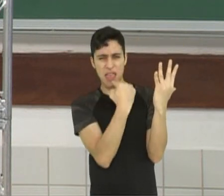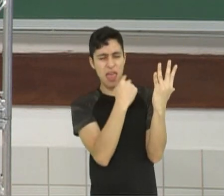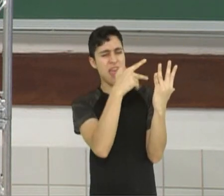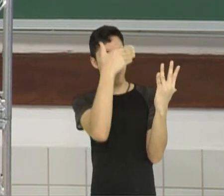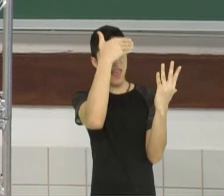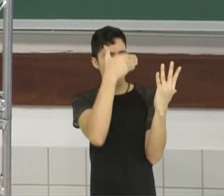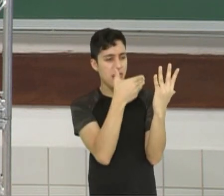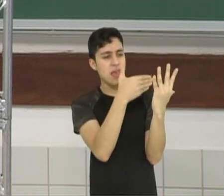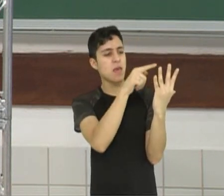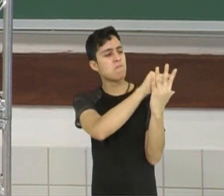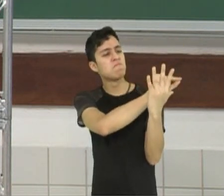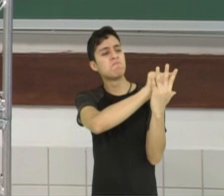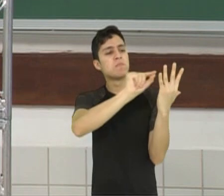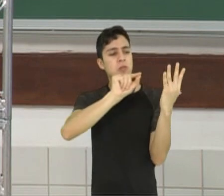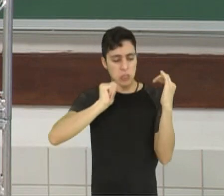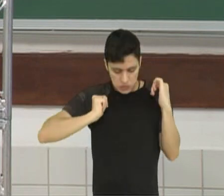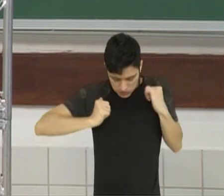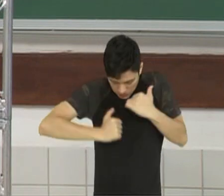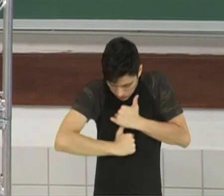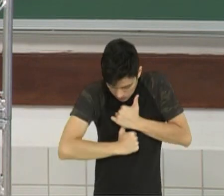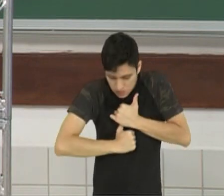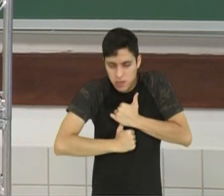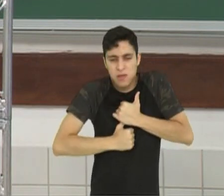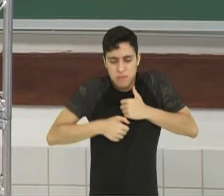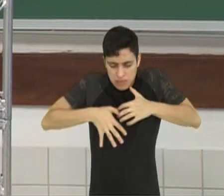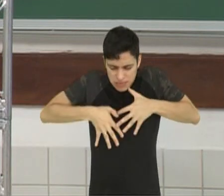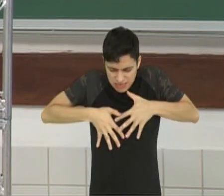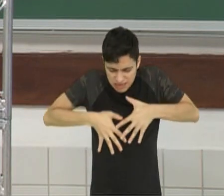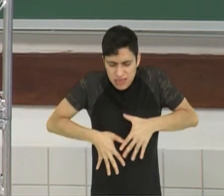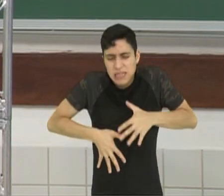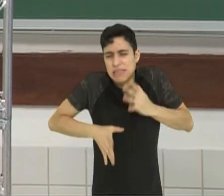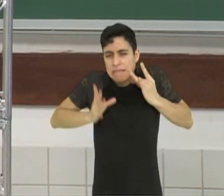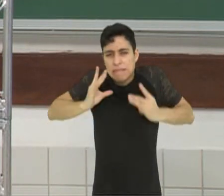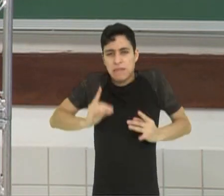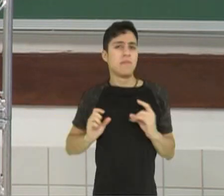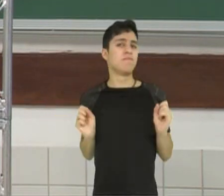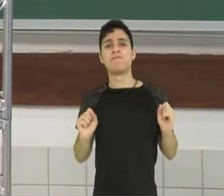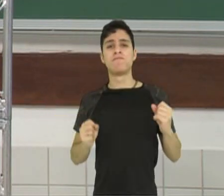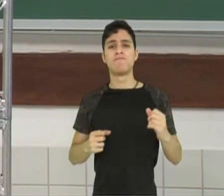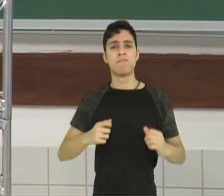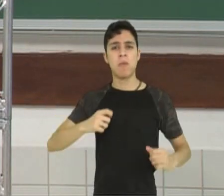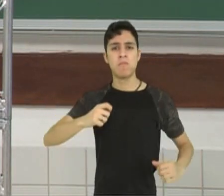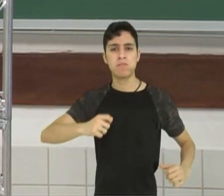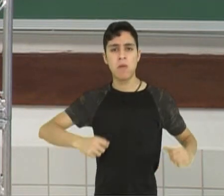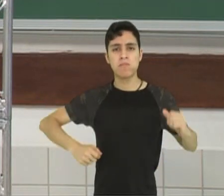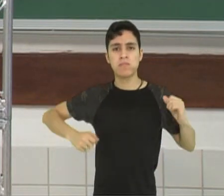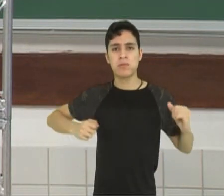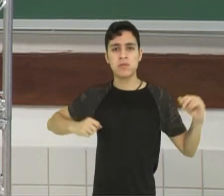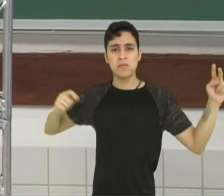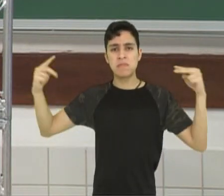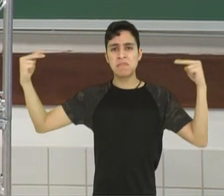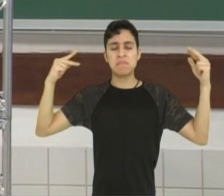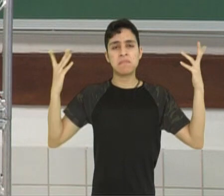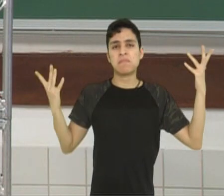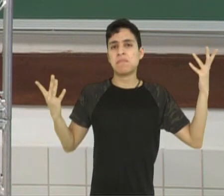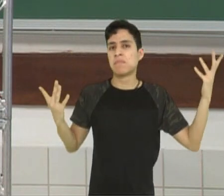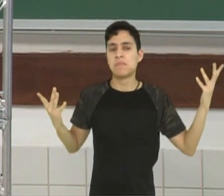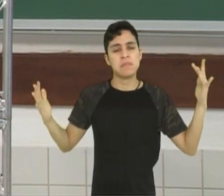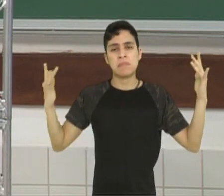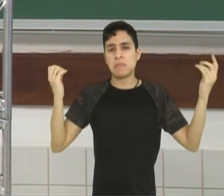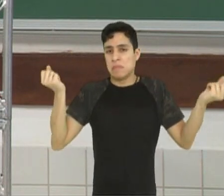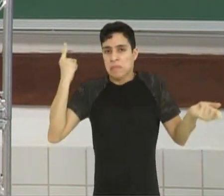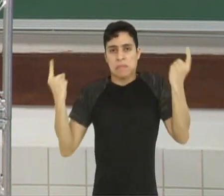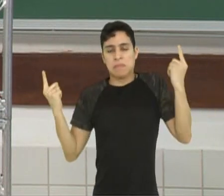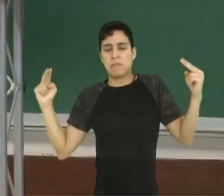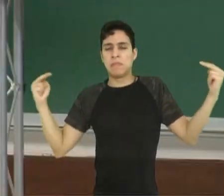vendadas com roupas de executivos, cheios de barro, caminhando pela rua, né, então causando todo esse incômodo, essa estranheza, para